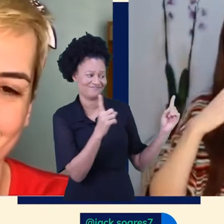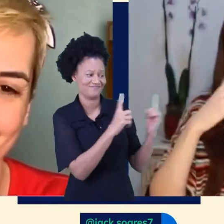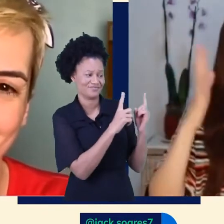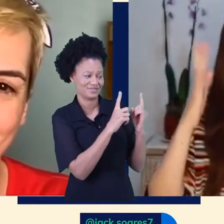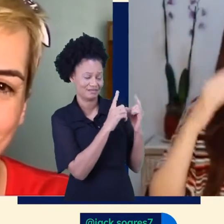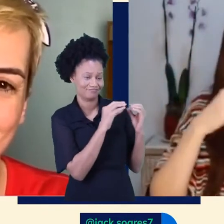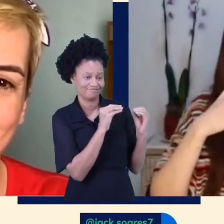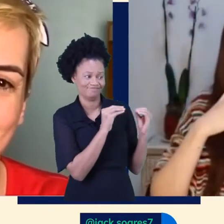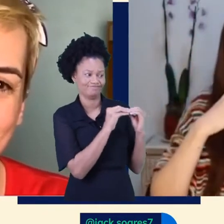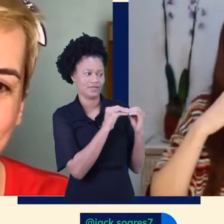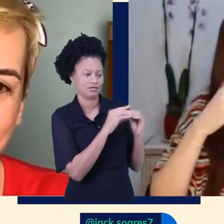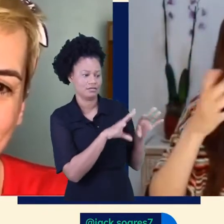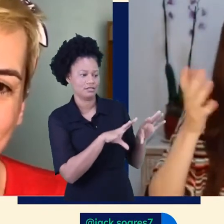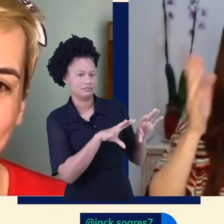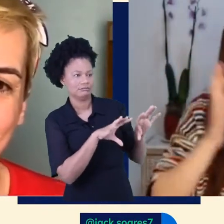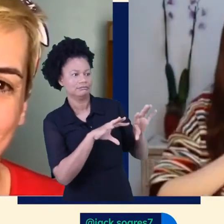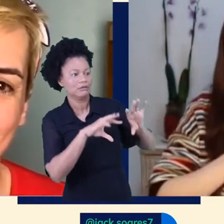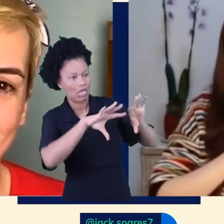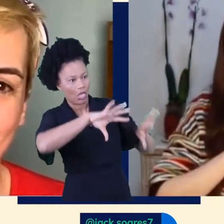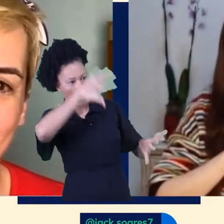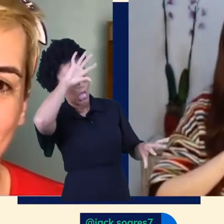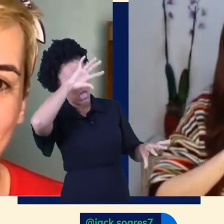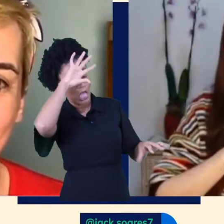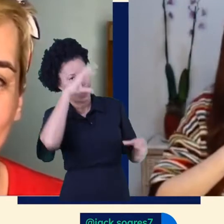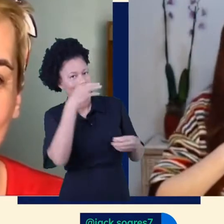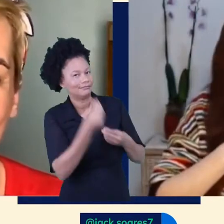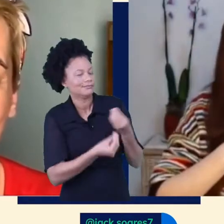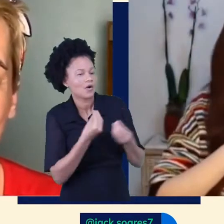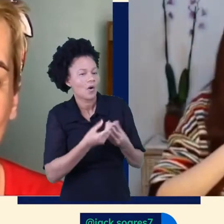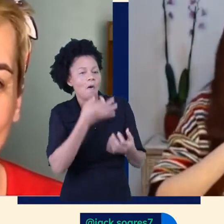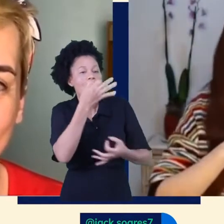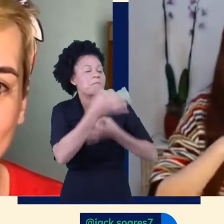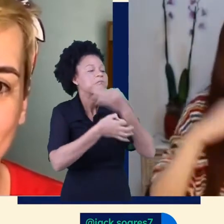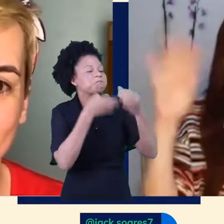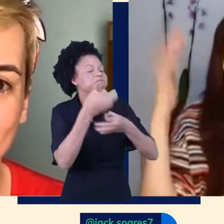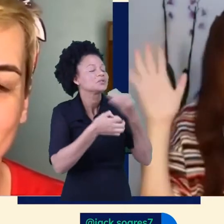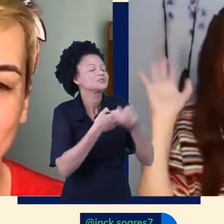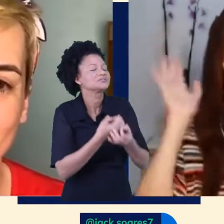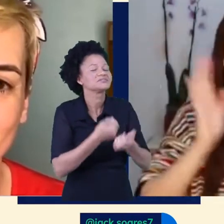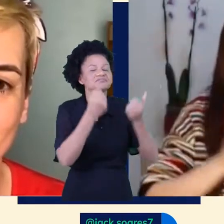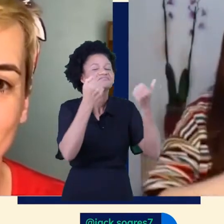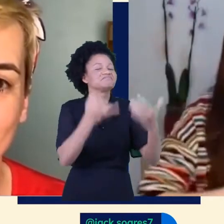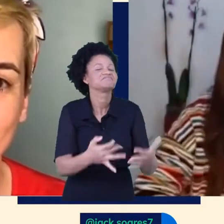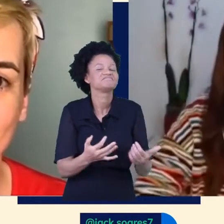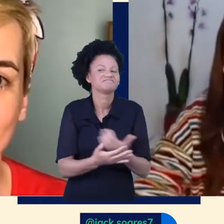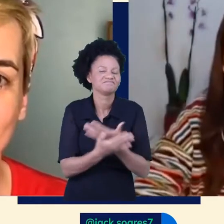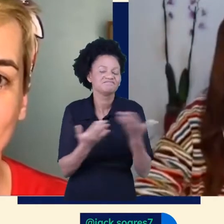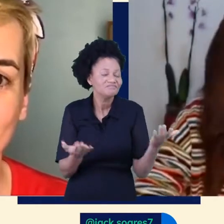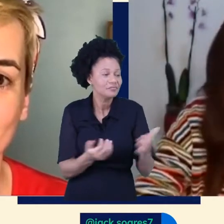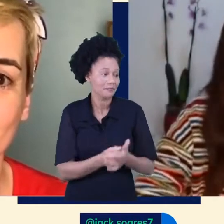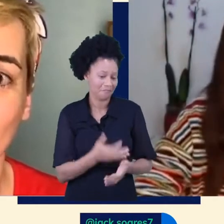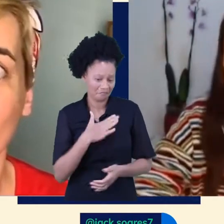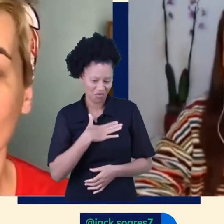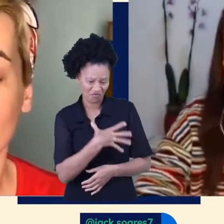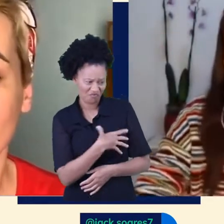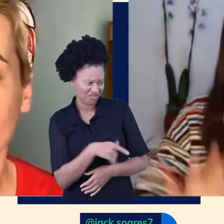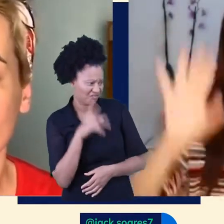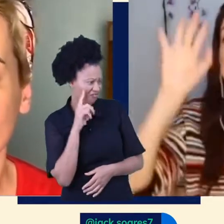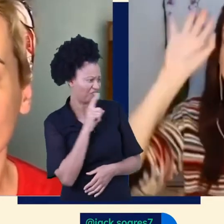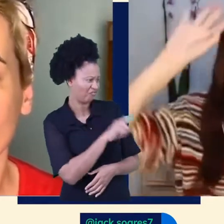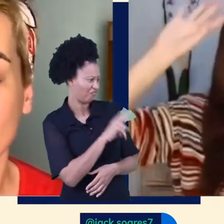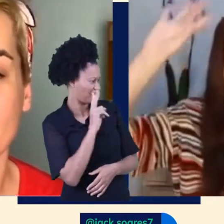sexual dele? O que você acha, Fafá? O que você responderia para uma pessoa que falasse assim, e se meu filho olhar um casal homossexual, sei lá,